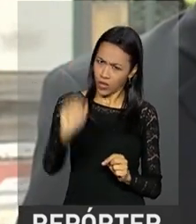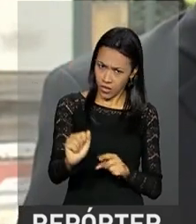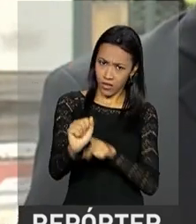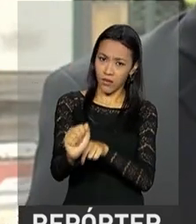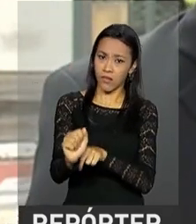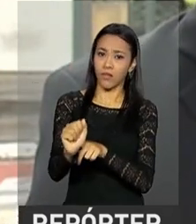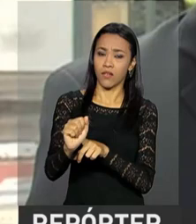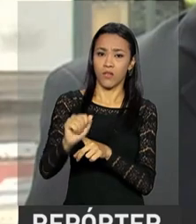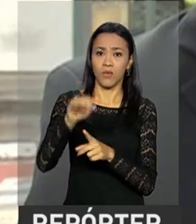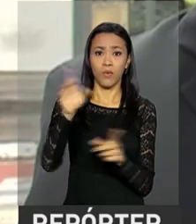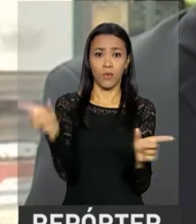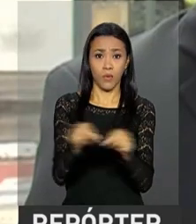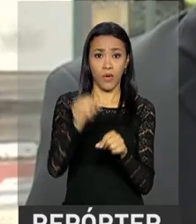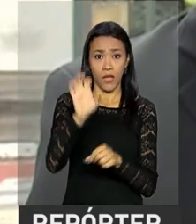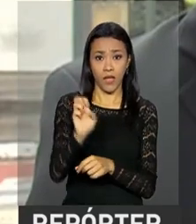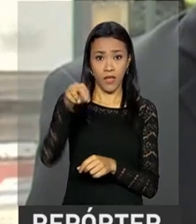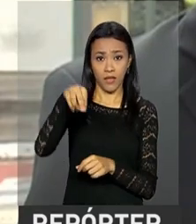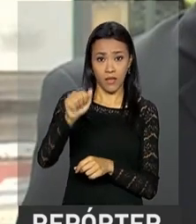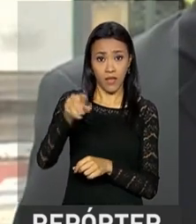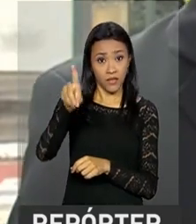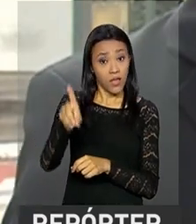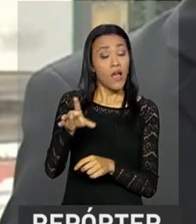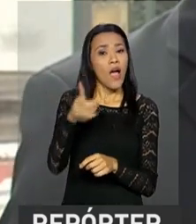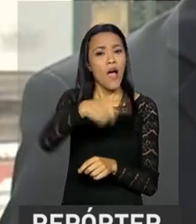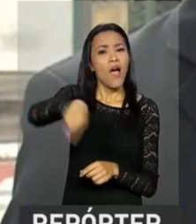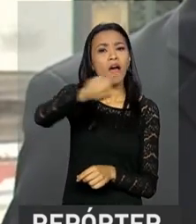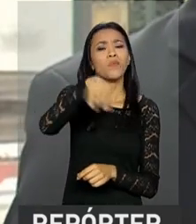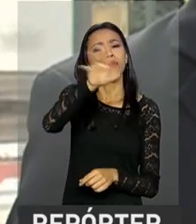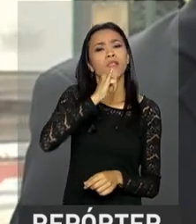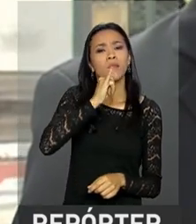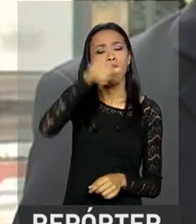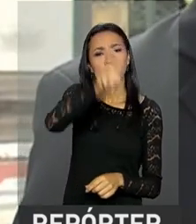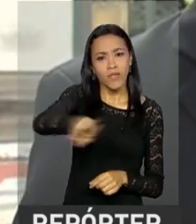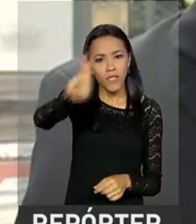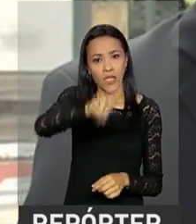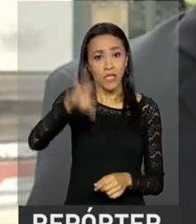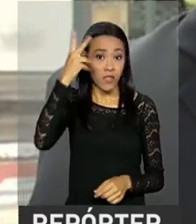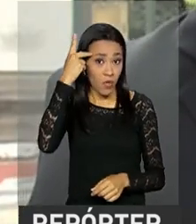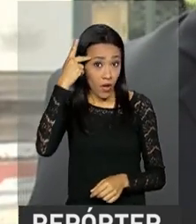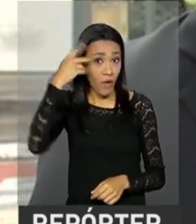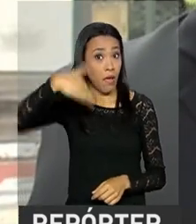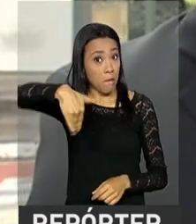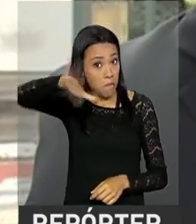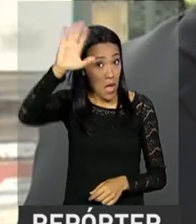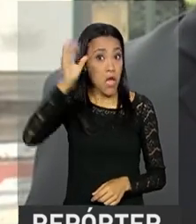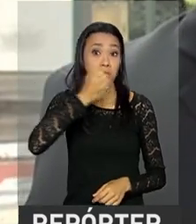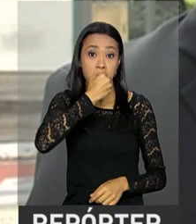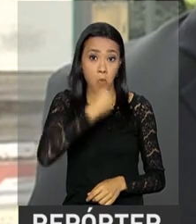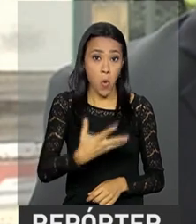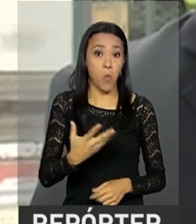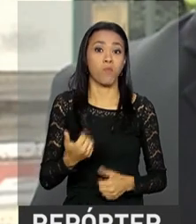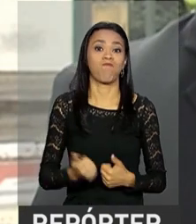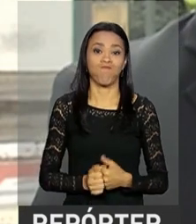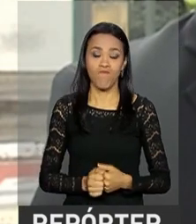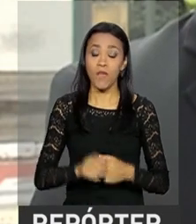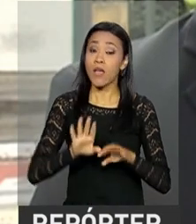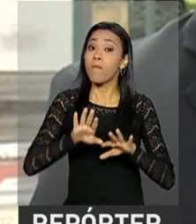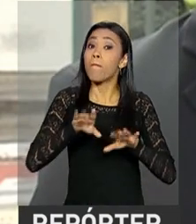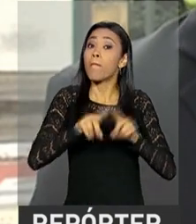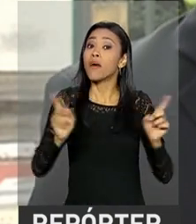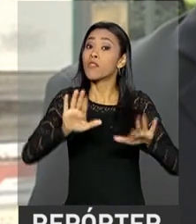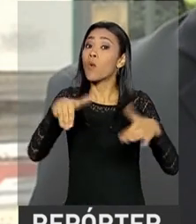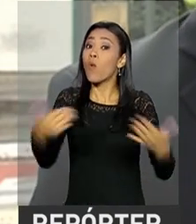exame feito pelos alunos As instituições públicas como a Universidade de São Paulo são as mais bem colocadas mas quando se